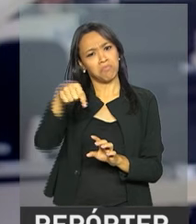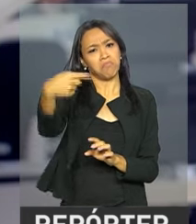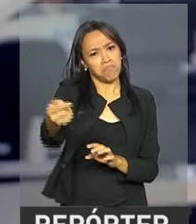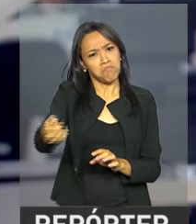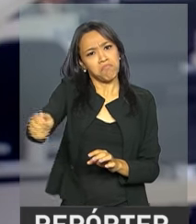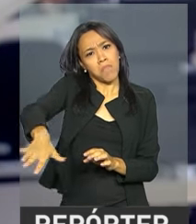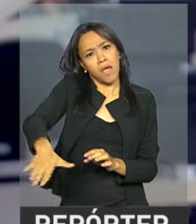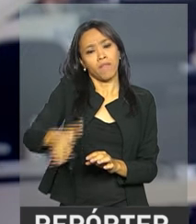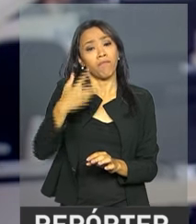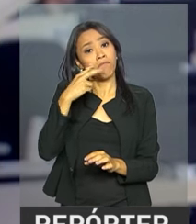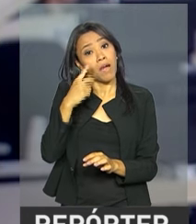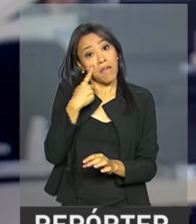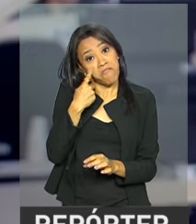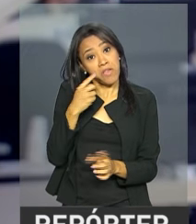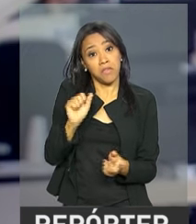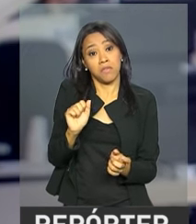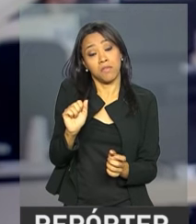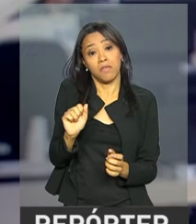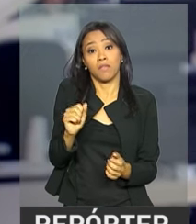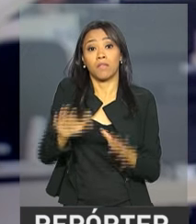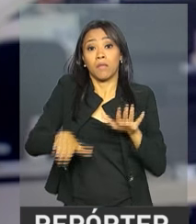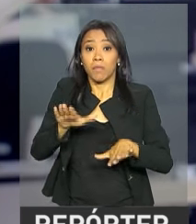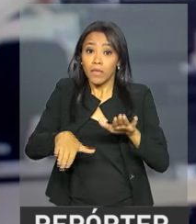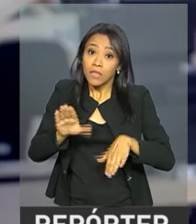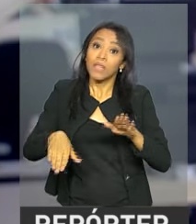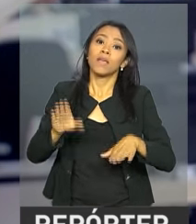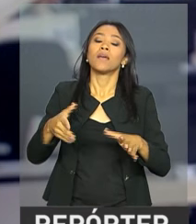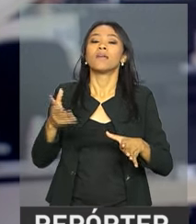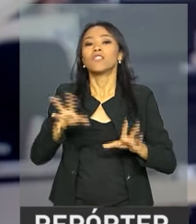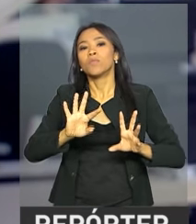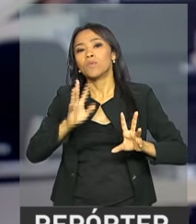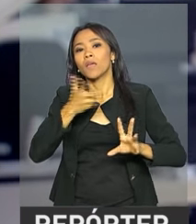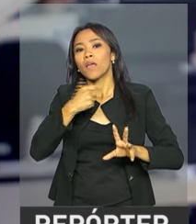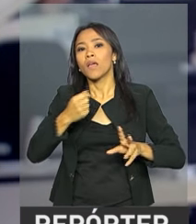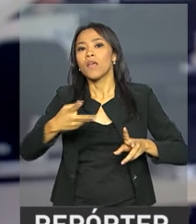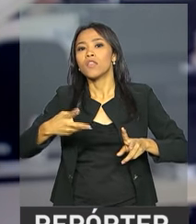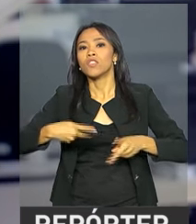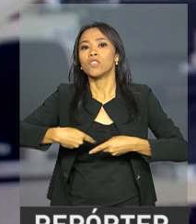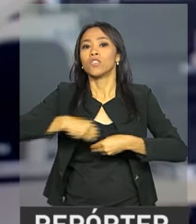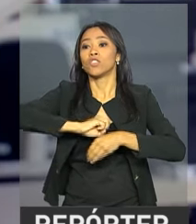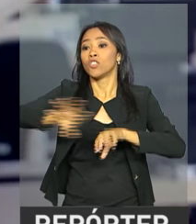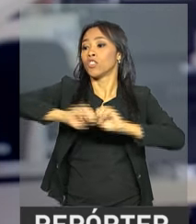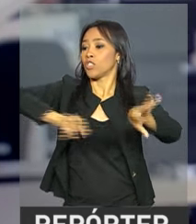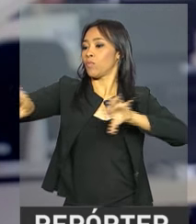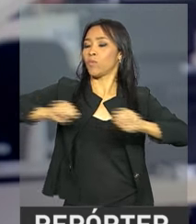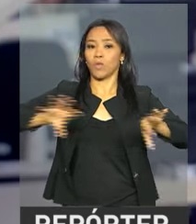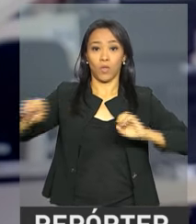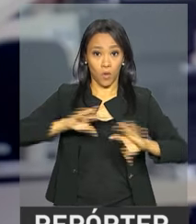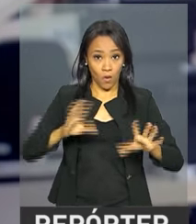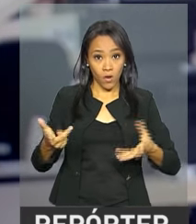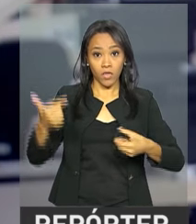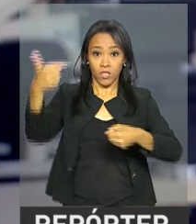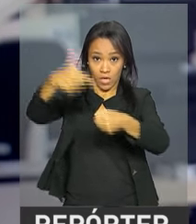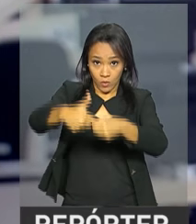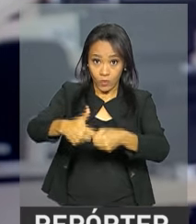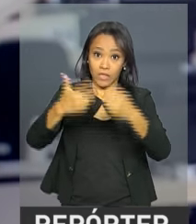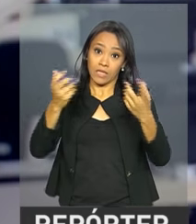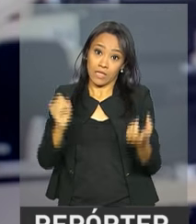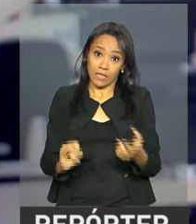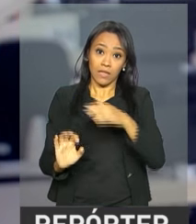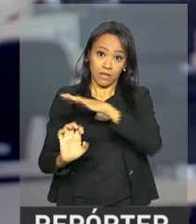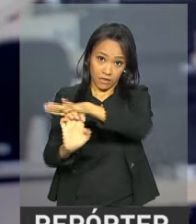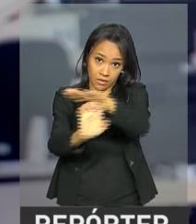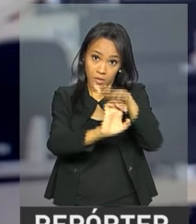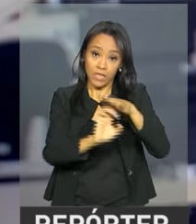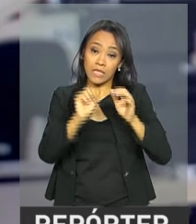dependerá de repasses feitos por outros integrantes da cadeia de combustíveis especialmente distribuidoras e pó dos revendedores se o ajuste